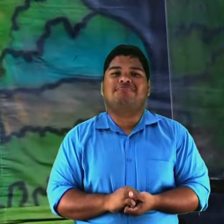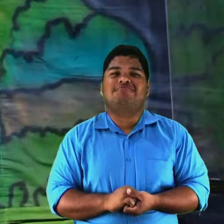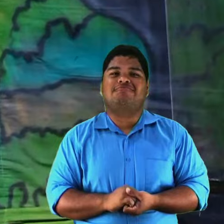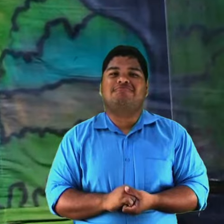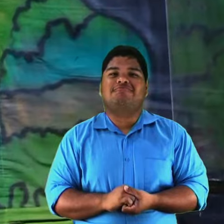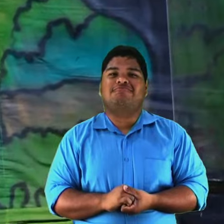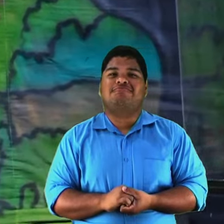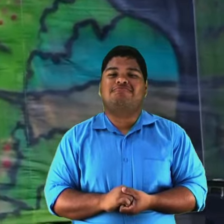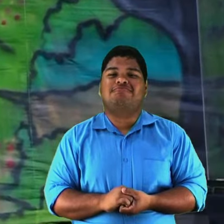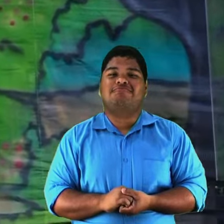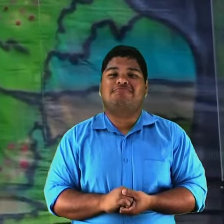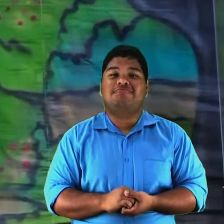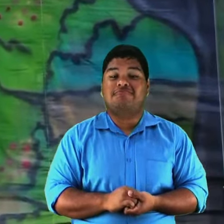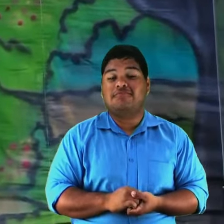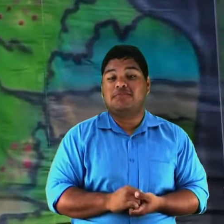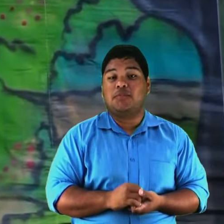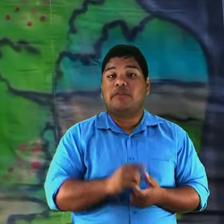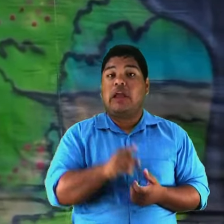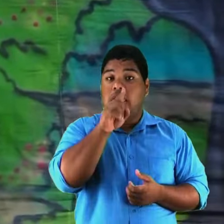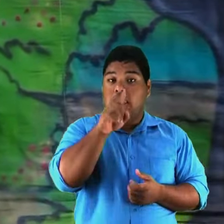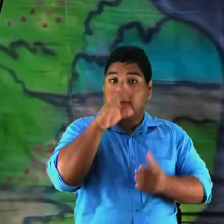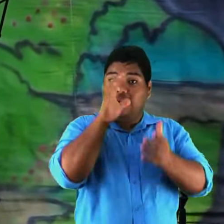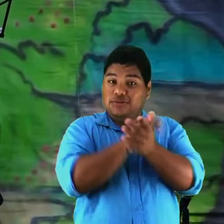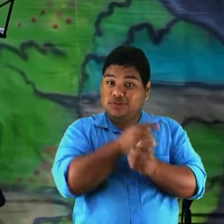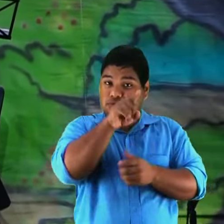Essa é a maior prova que a sua mulher é inteligente, ela casou com você.